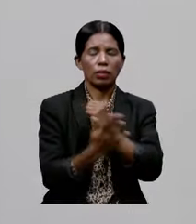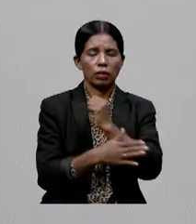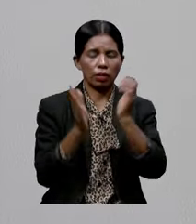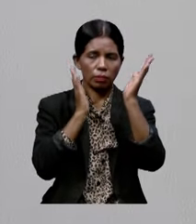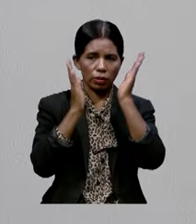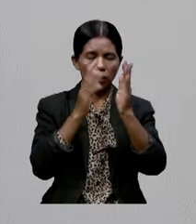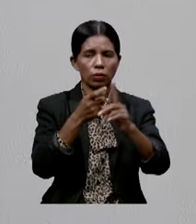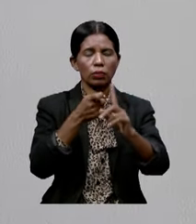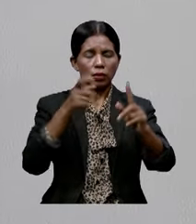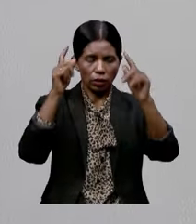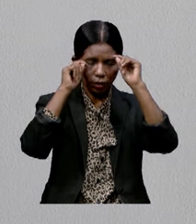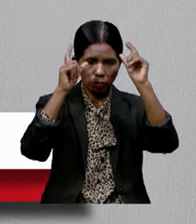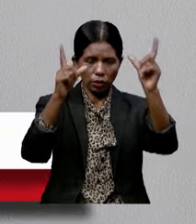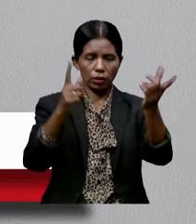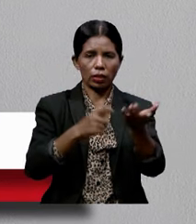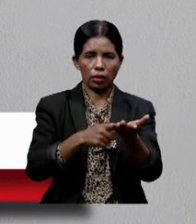Timor Leste